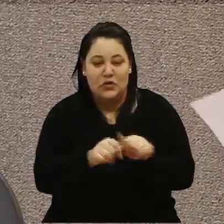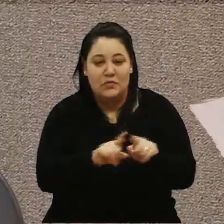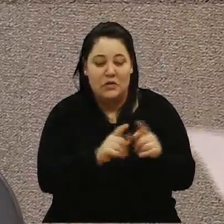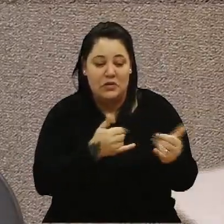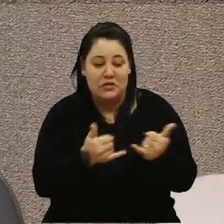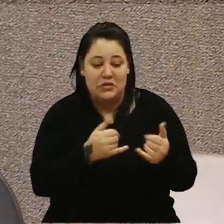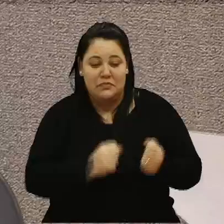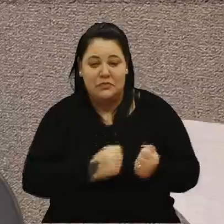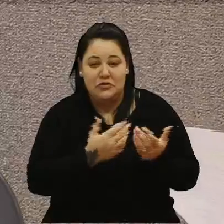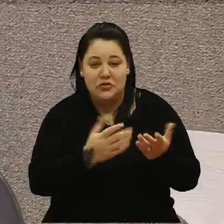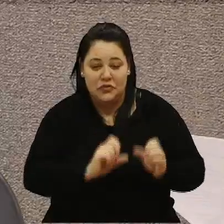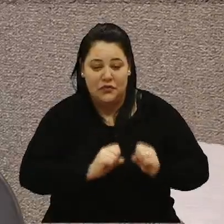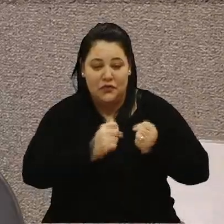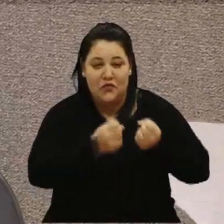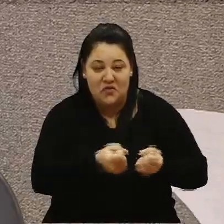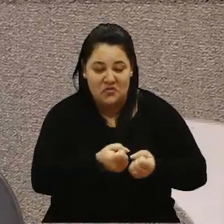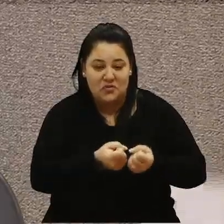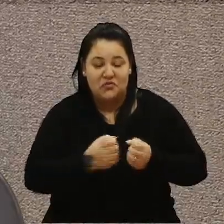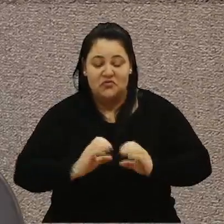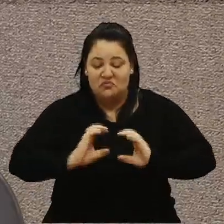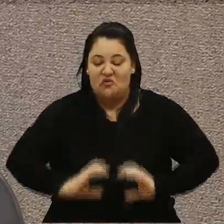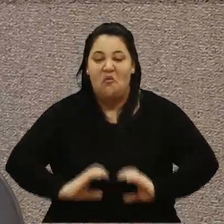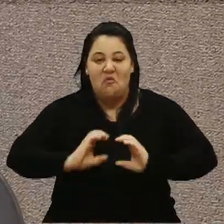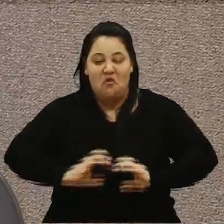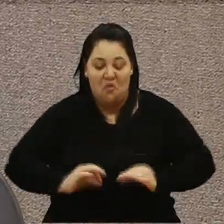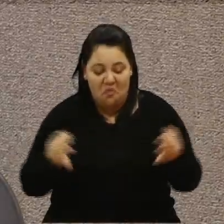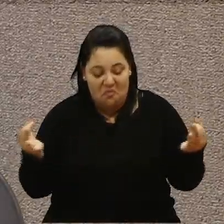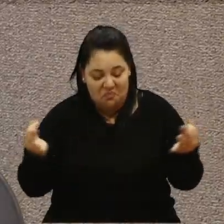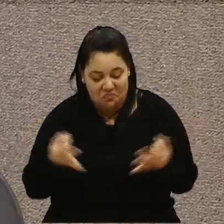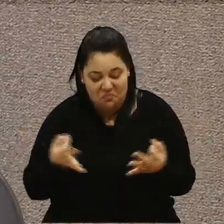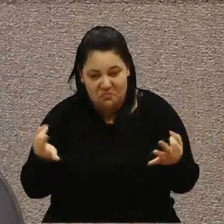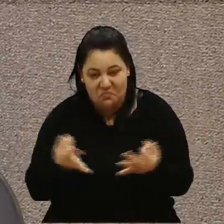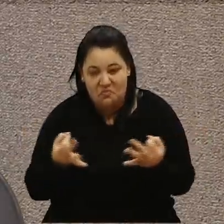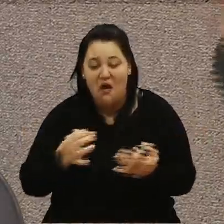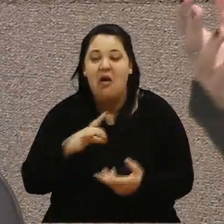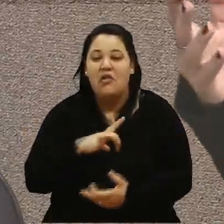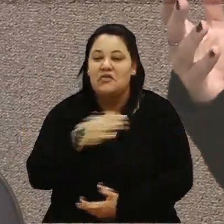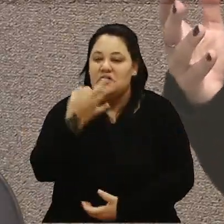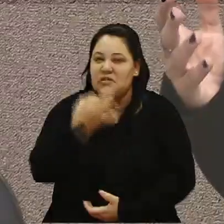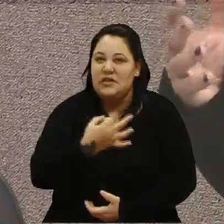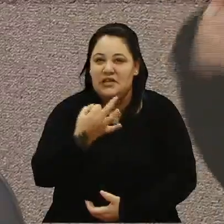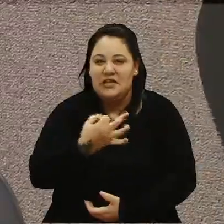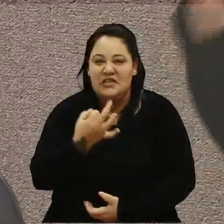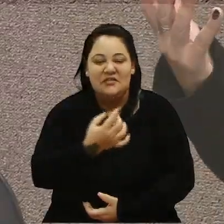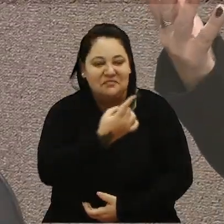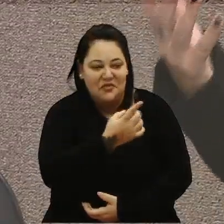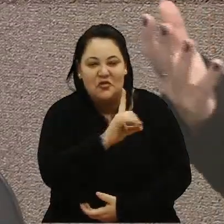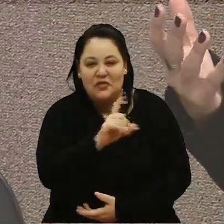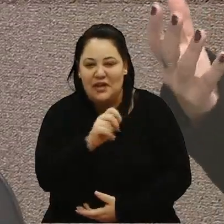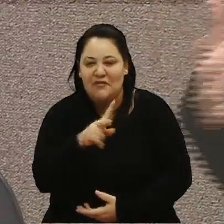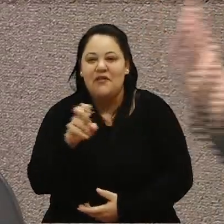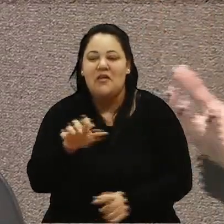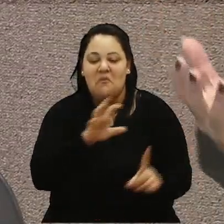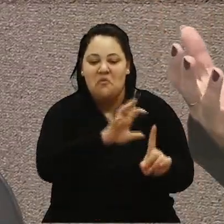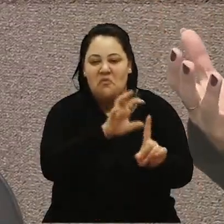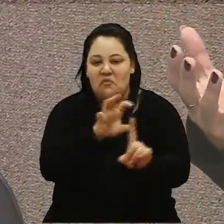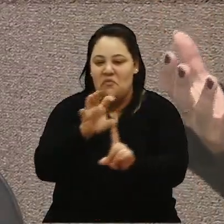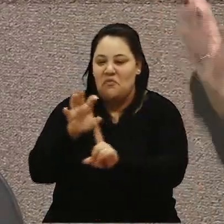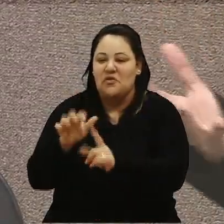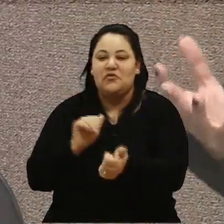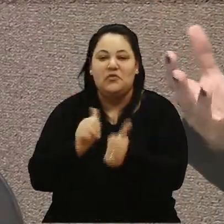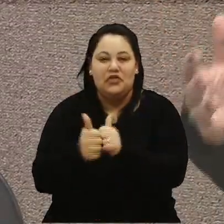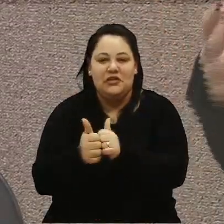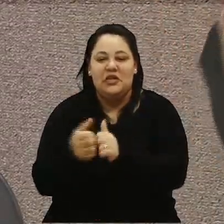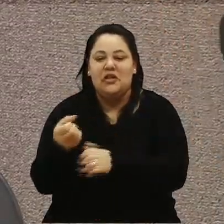dedicação, um exemplo de disciplina, de talento esportivo, e eu tenho certeza absoluta que o Davi inspira muitos atletas dessa nova